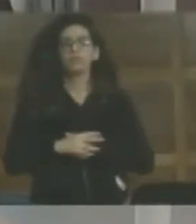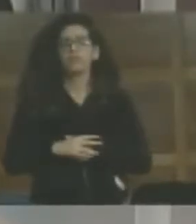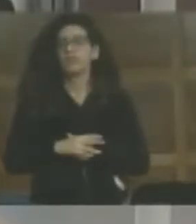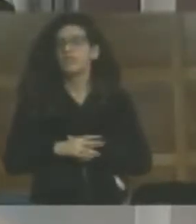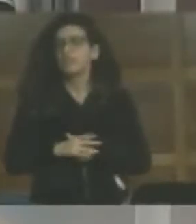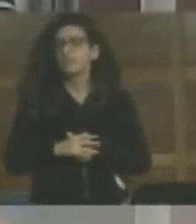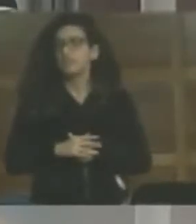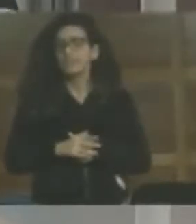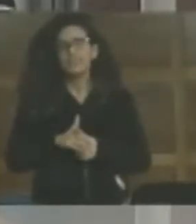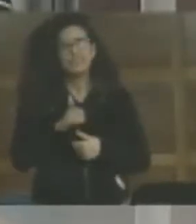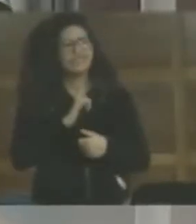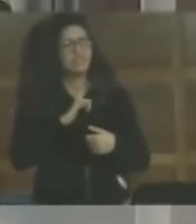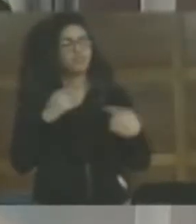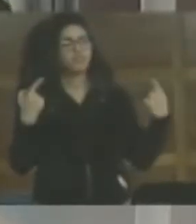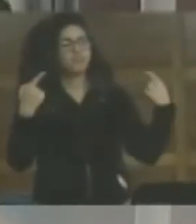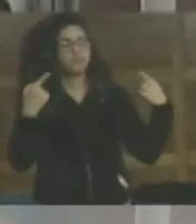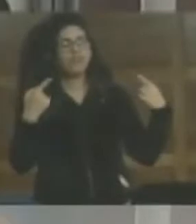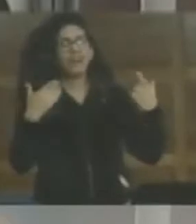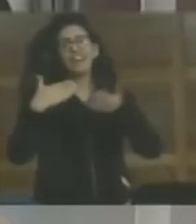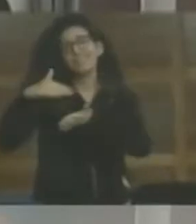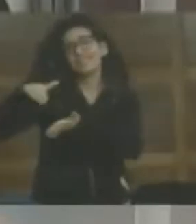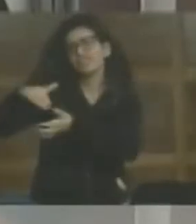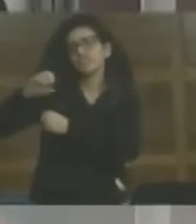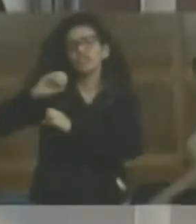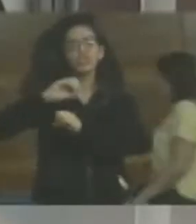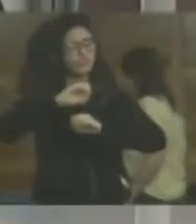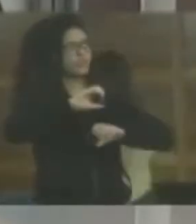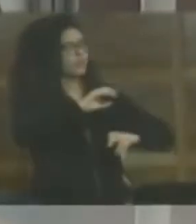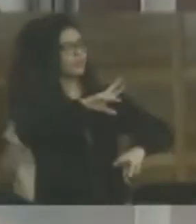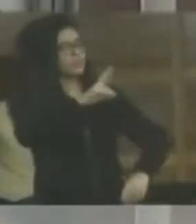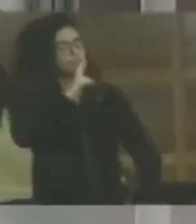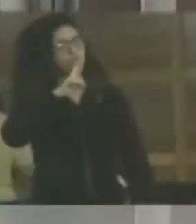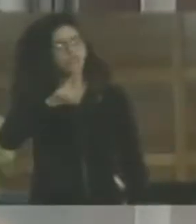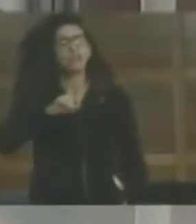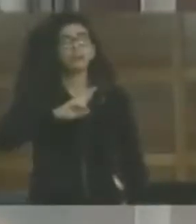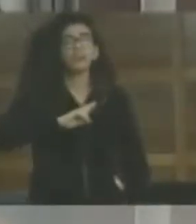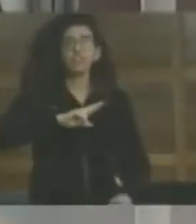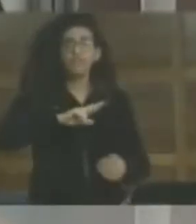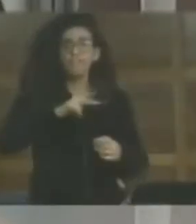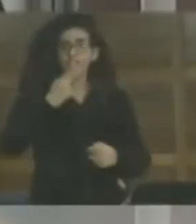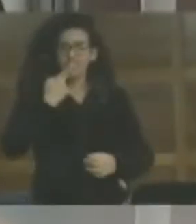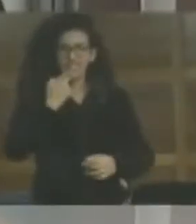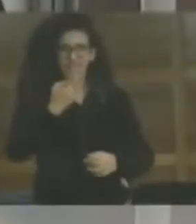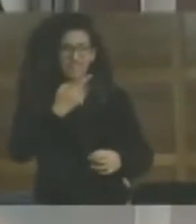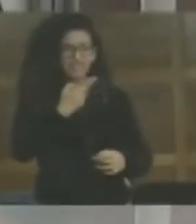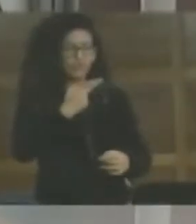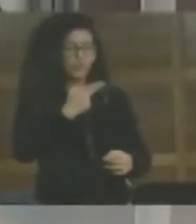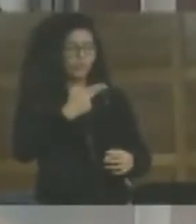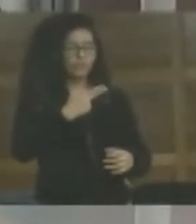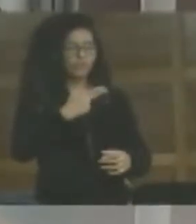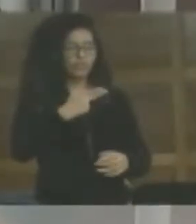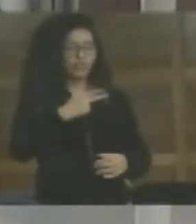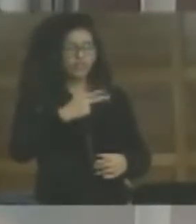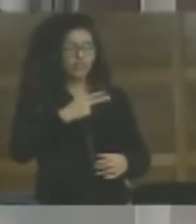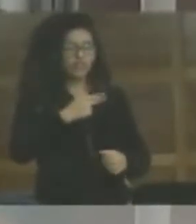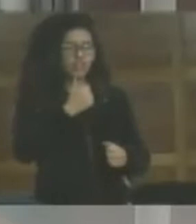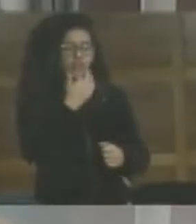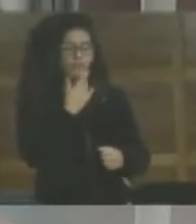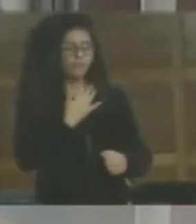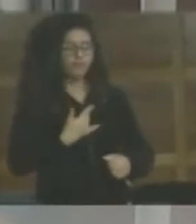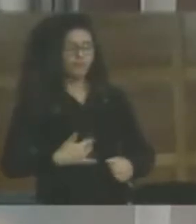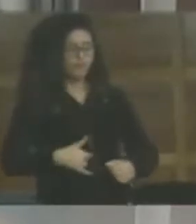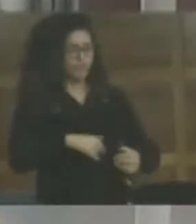uma contradição, a secretária de Educação me respondeu dizendo que a tinta foi comprada com a verba que vai do